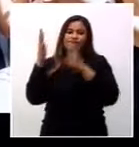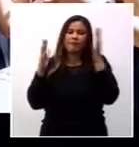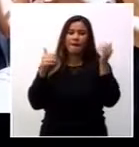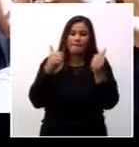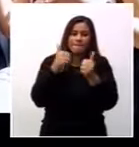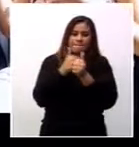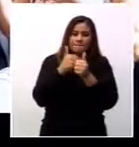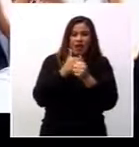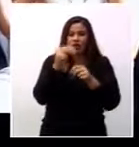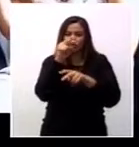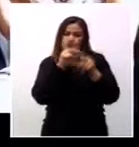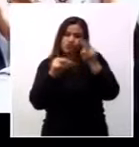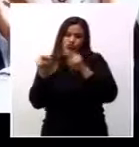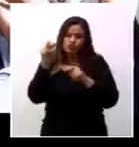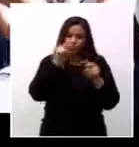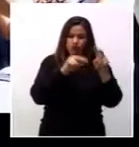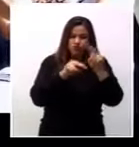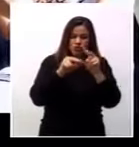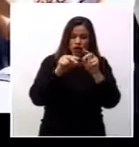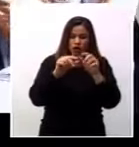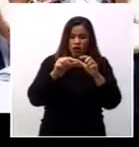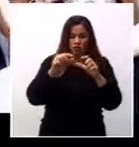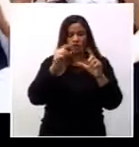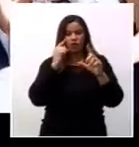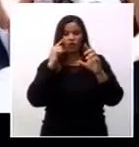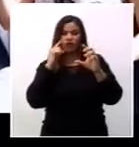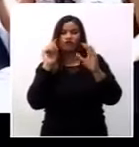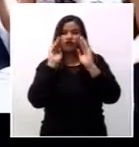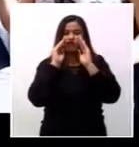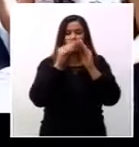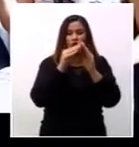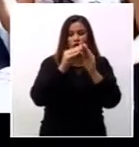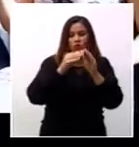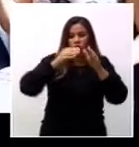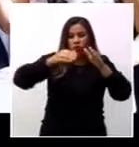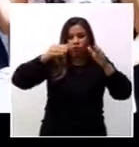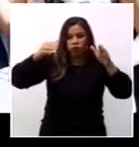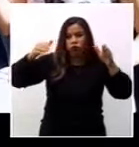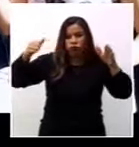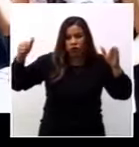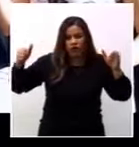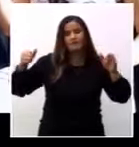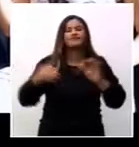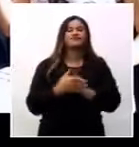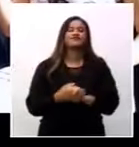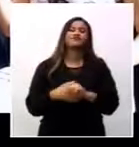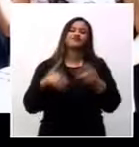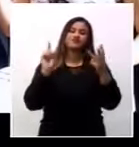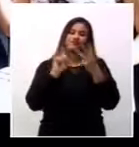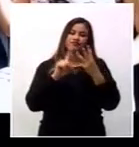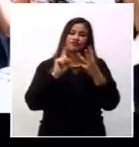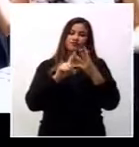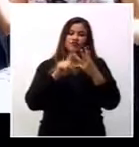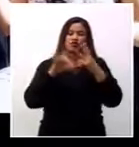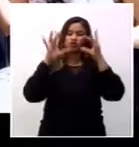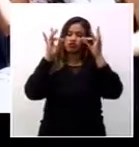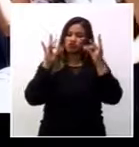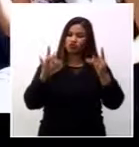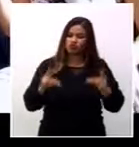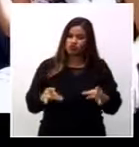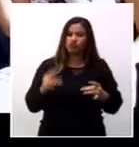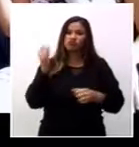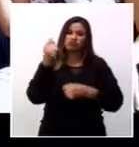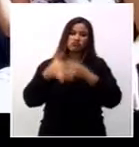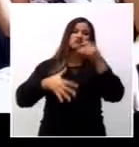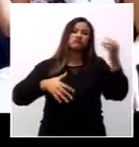próximo do meu olhar e depois distanciando. E terceira etapa, descrever os seus elementos.